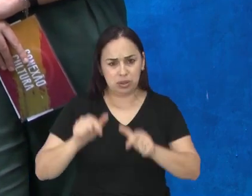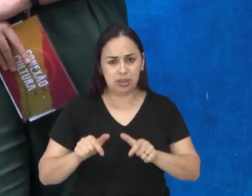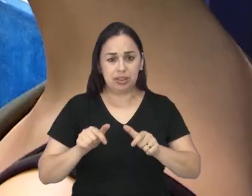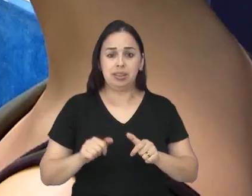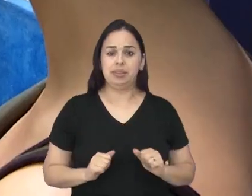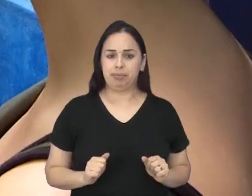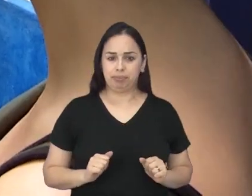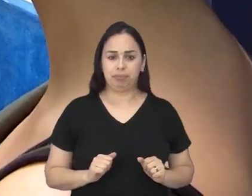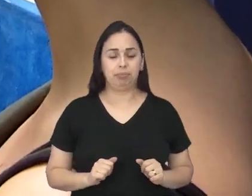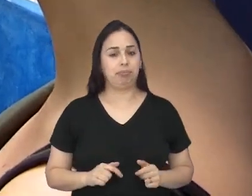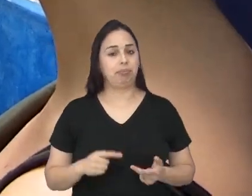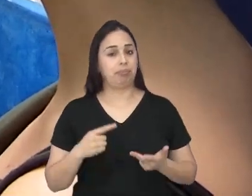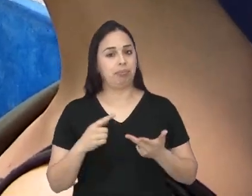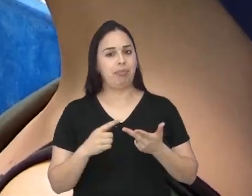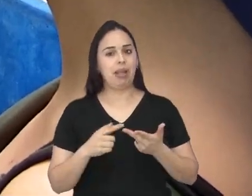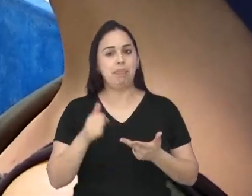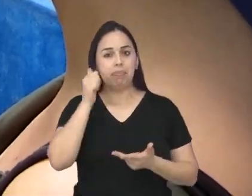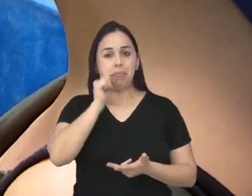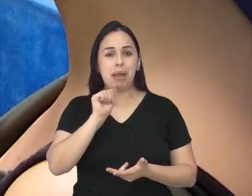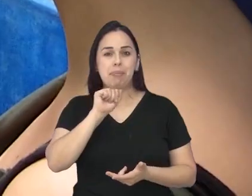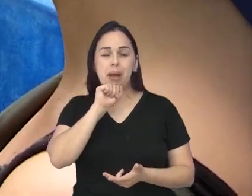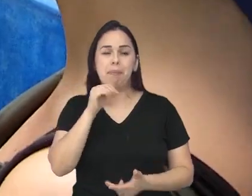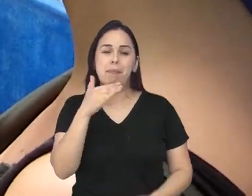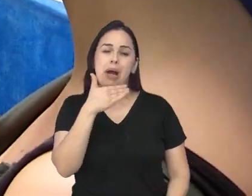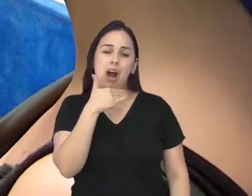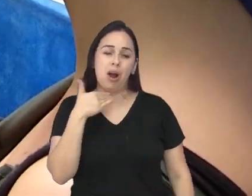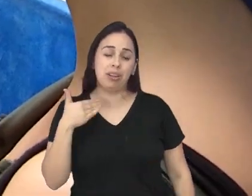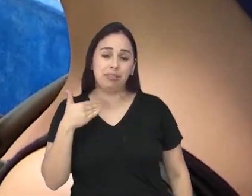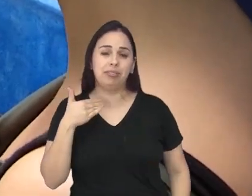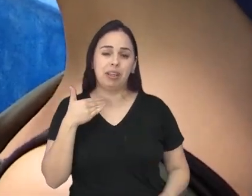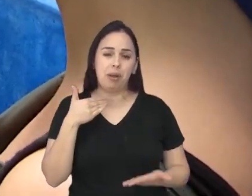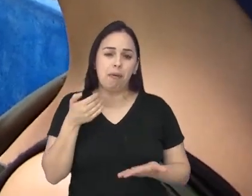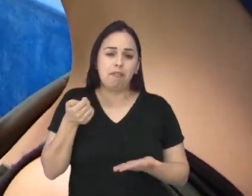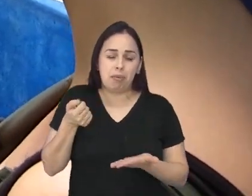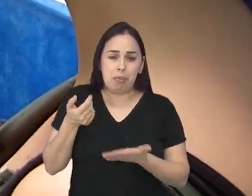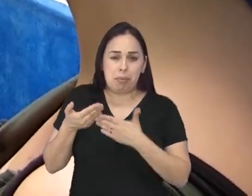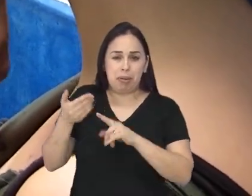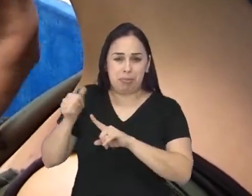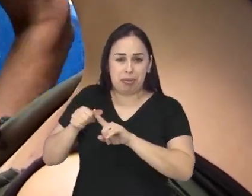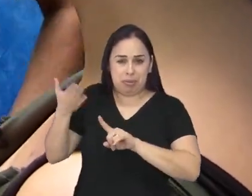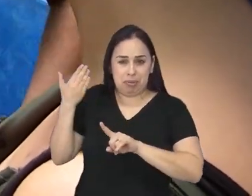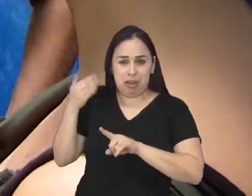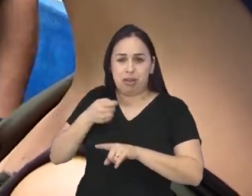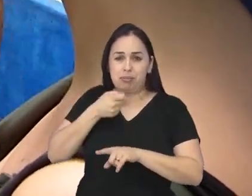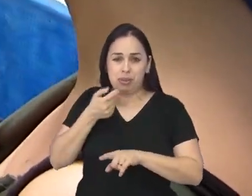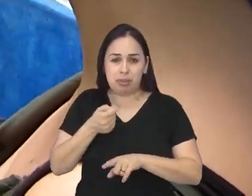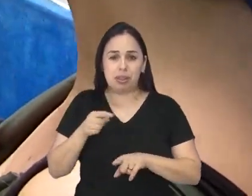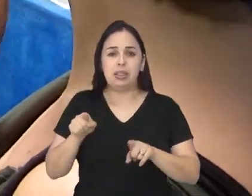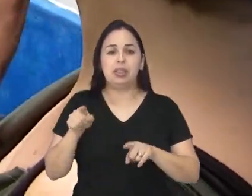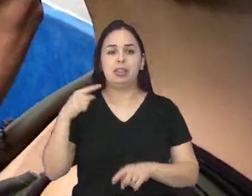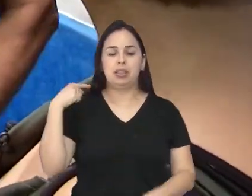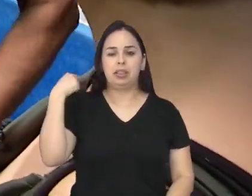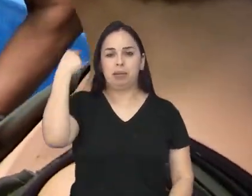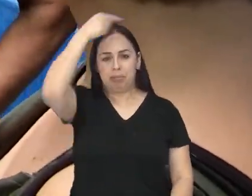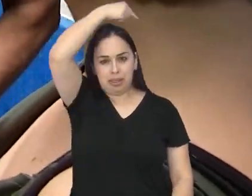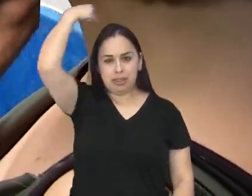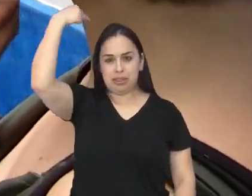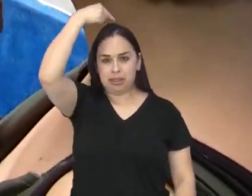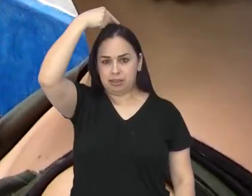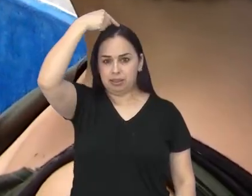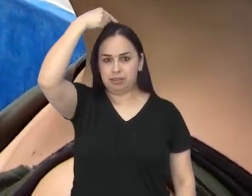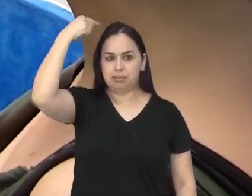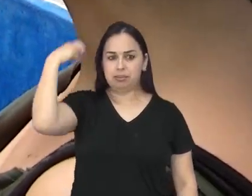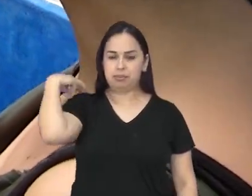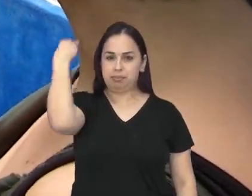ali. Eu perdi a minha mãe faz um pouco de tempo e a Nossa Senhora da Aparecida, que era dela, está ali. Tem toda uma história, tem a